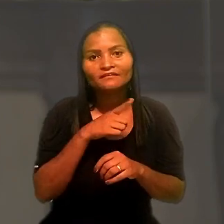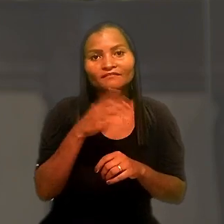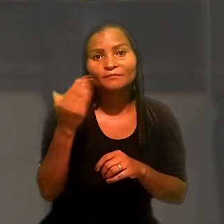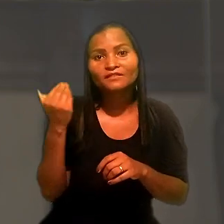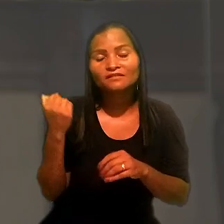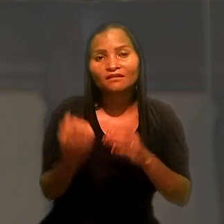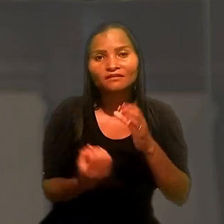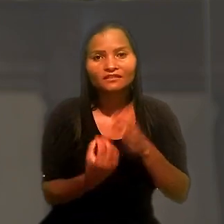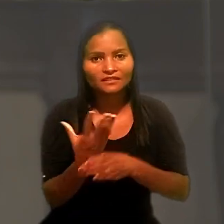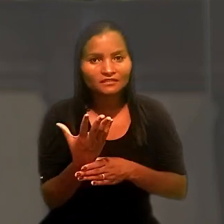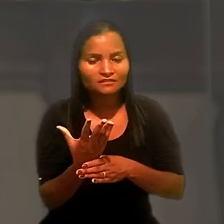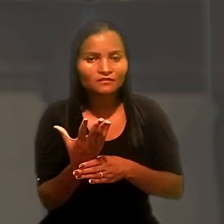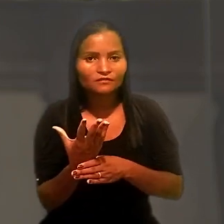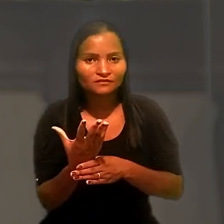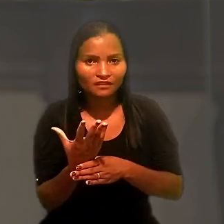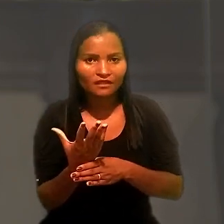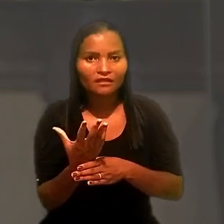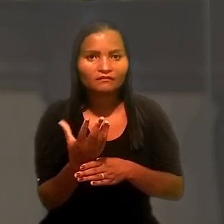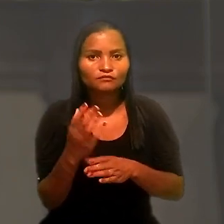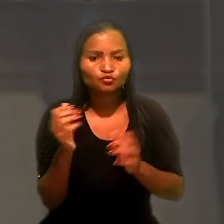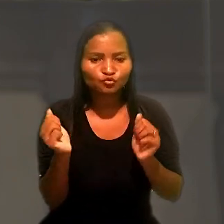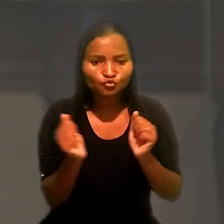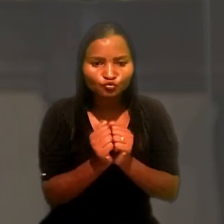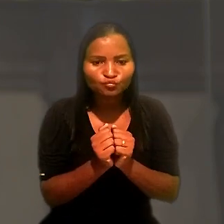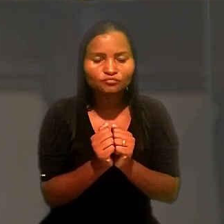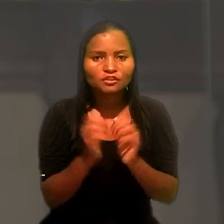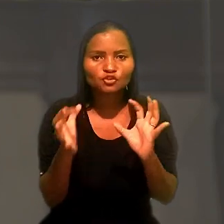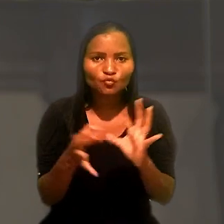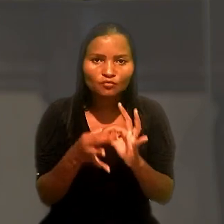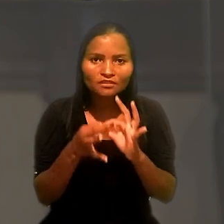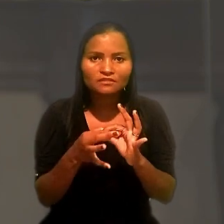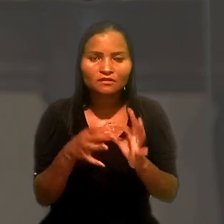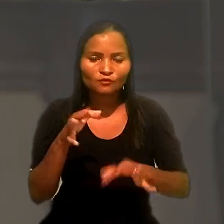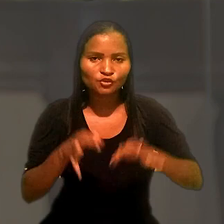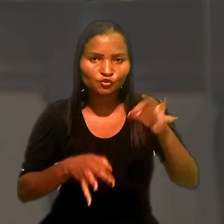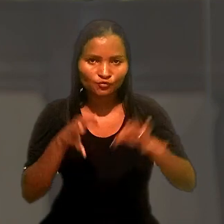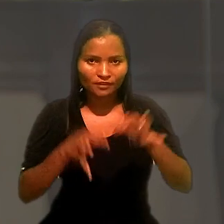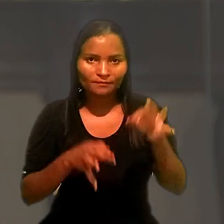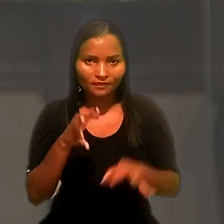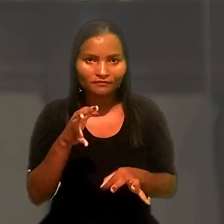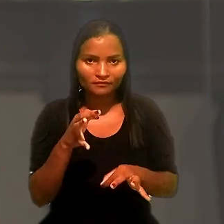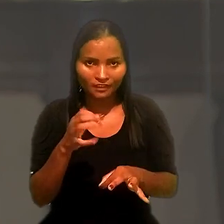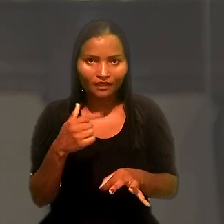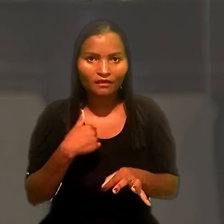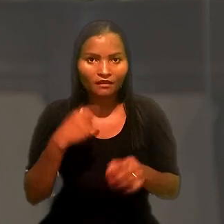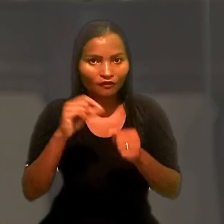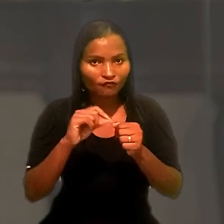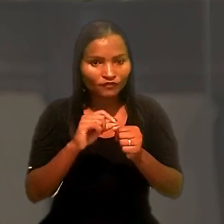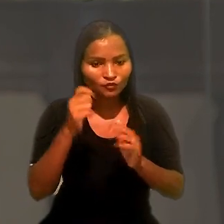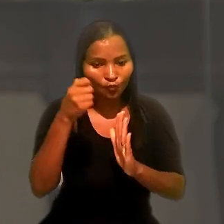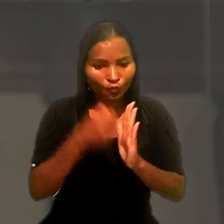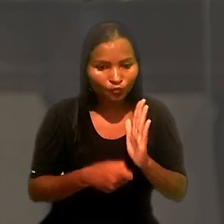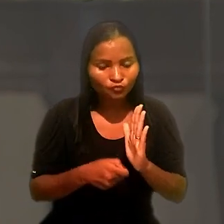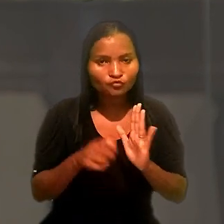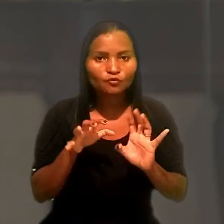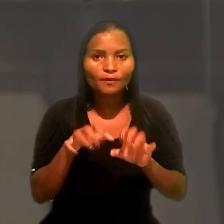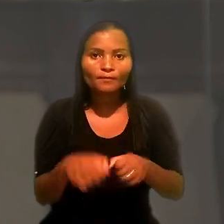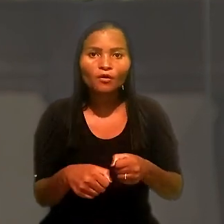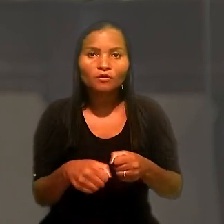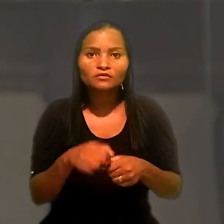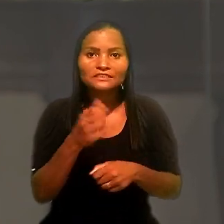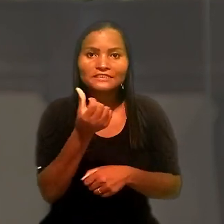Houve, à época, a criação de várias juntas de conciliação e julgamento. Eu fiz concurso e tomei